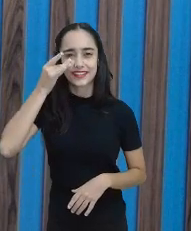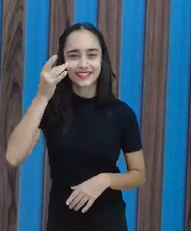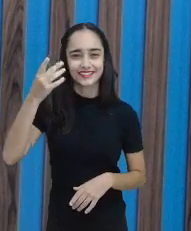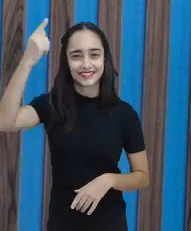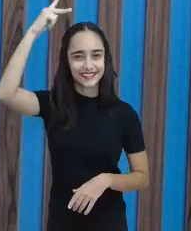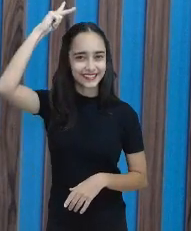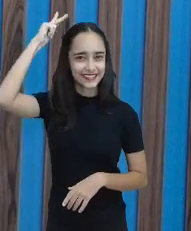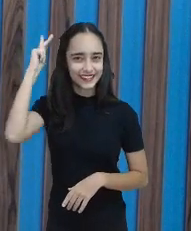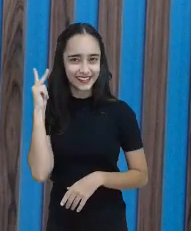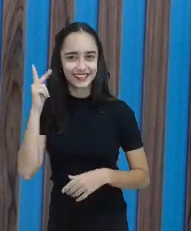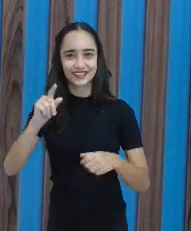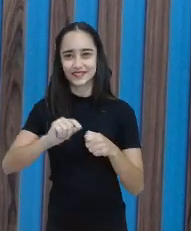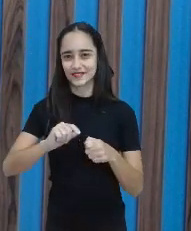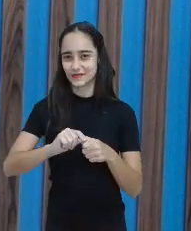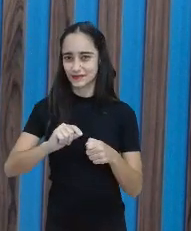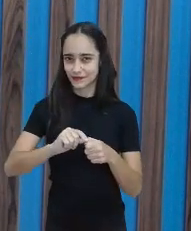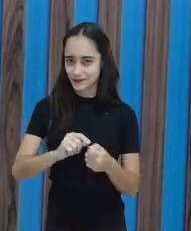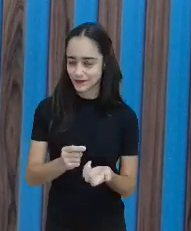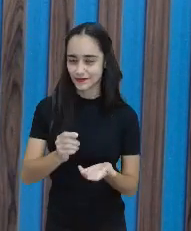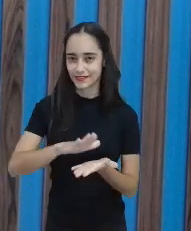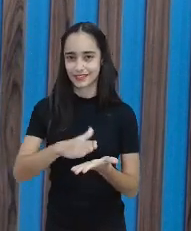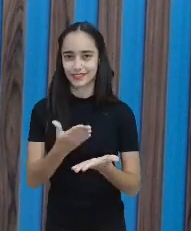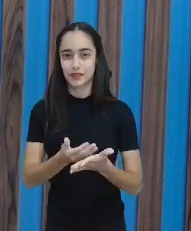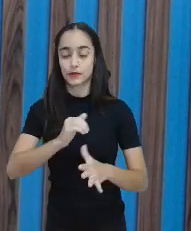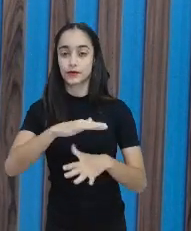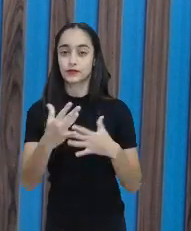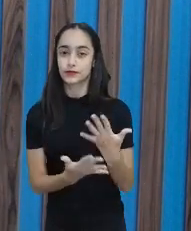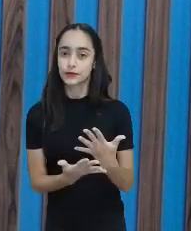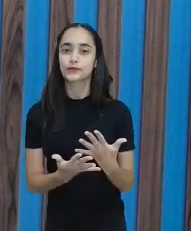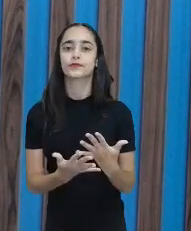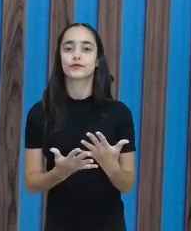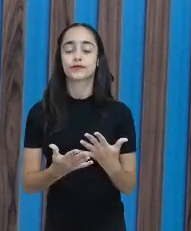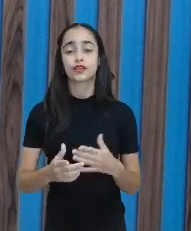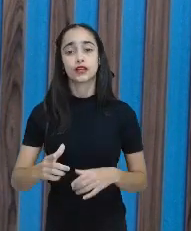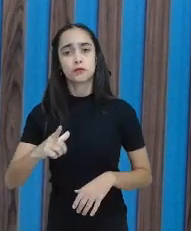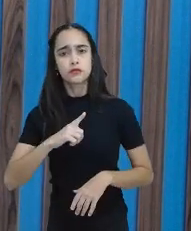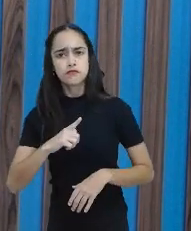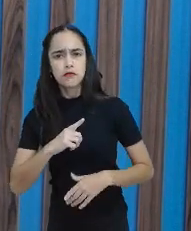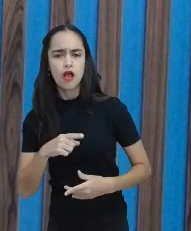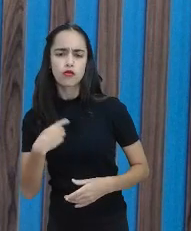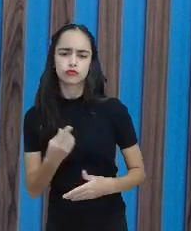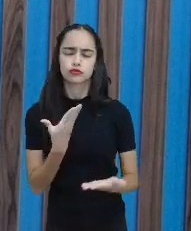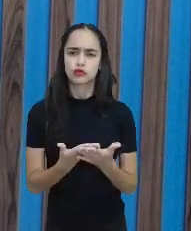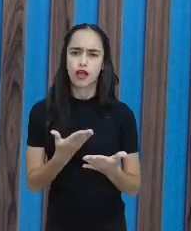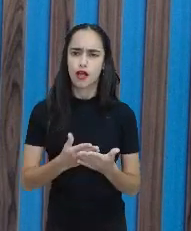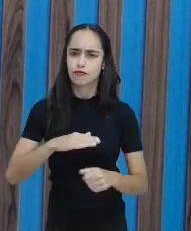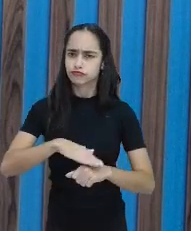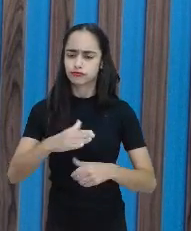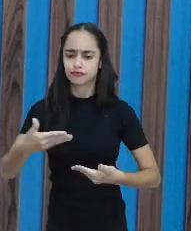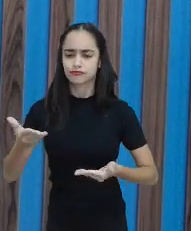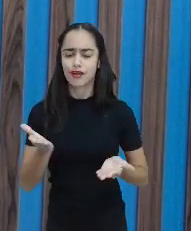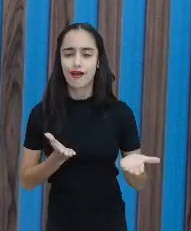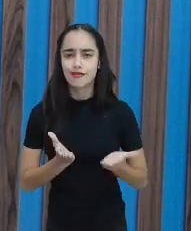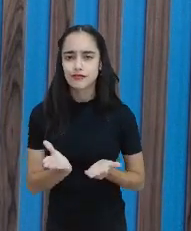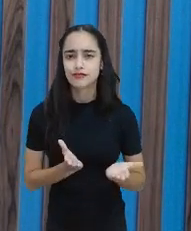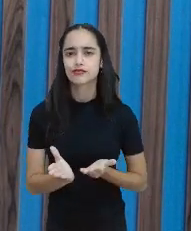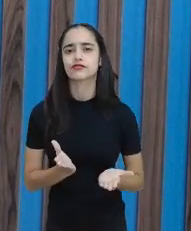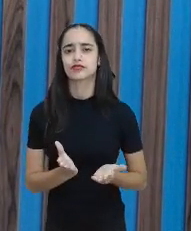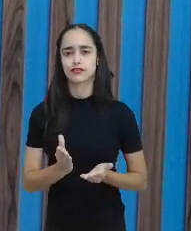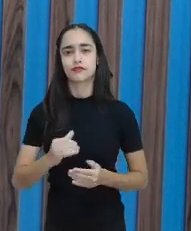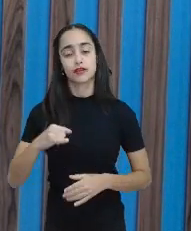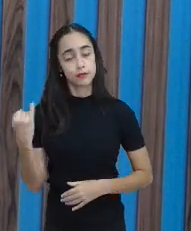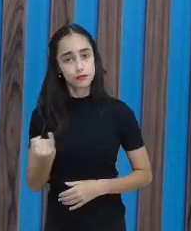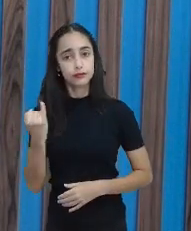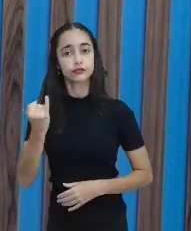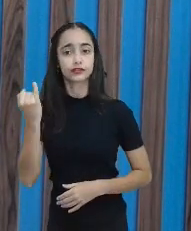Karen, fazendo a interpretação de Libras, garantindo a acessibilidade, né, que é importante que esse conhecimento, né,